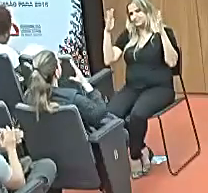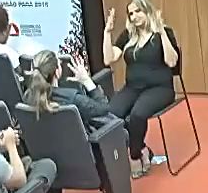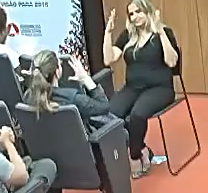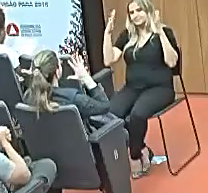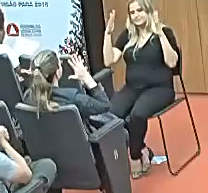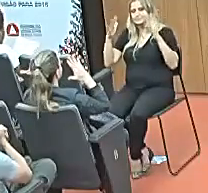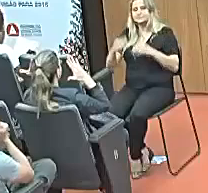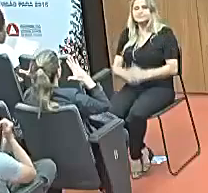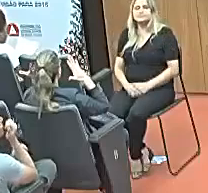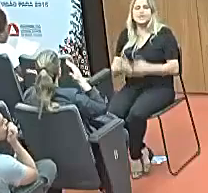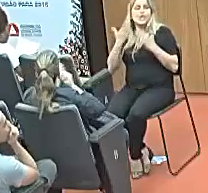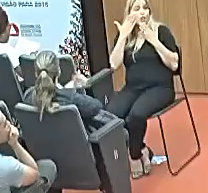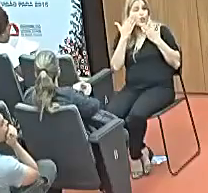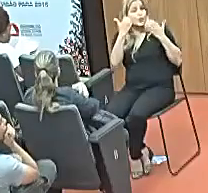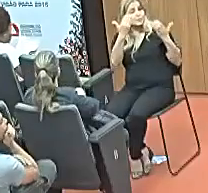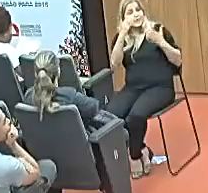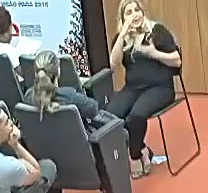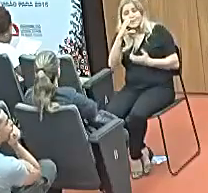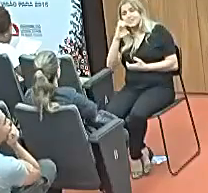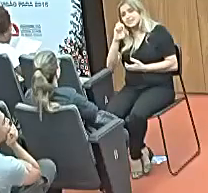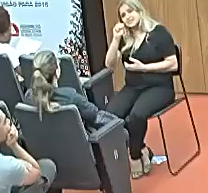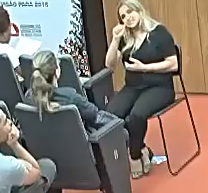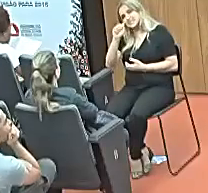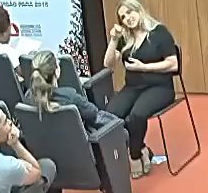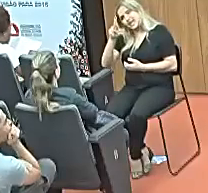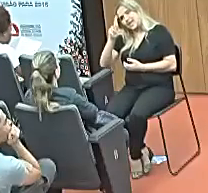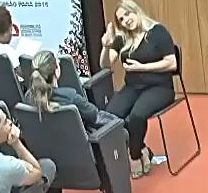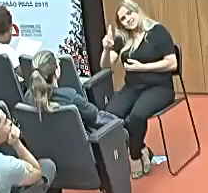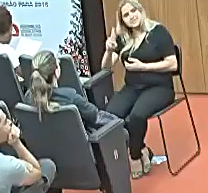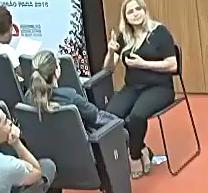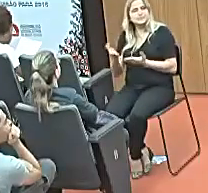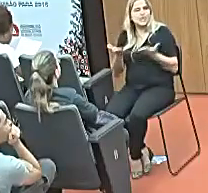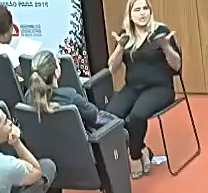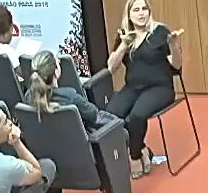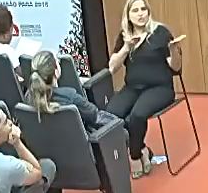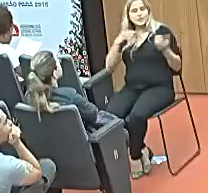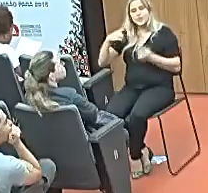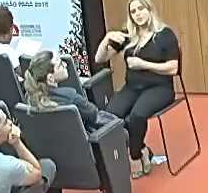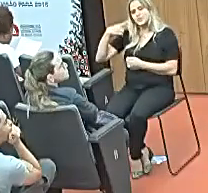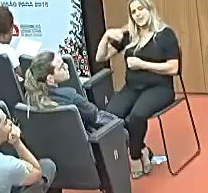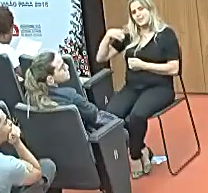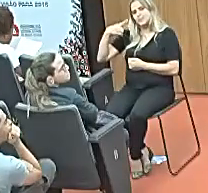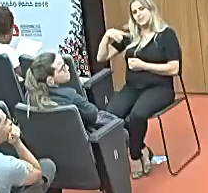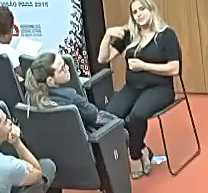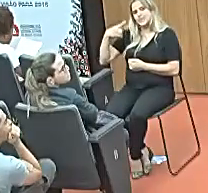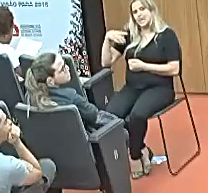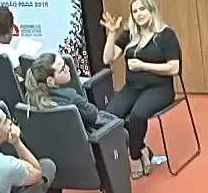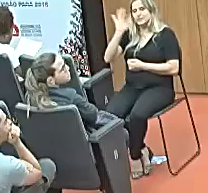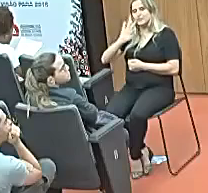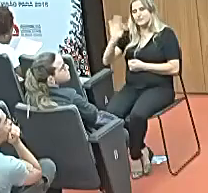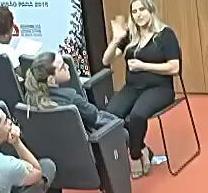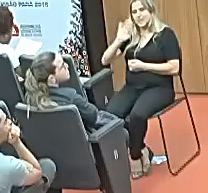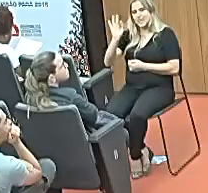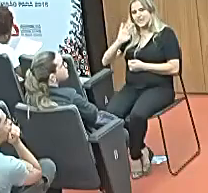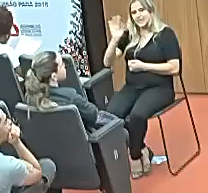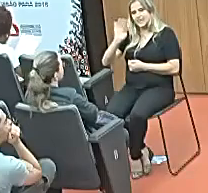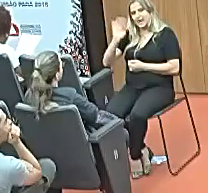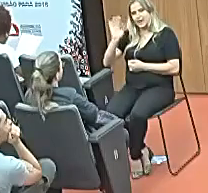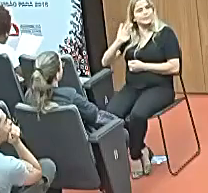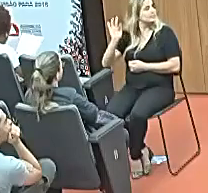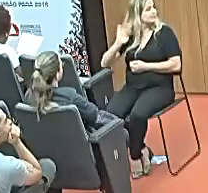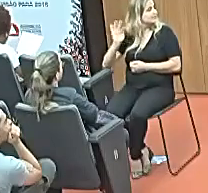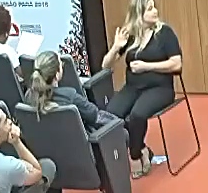obrigado sesa passa agora para suas considerações ao deputado federal eleito nilson